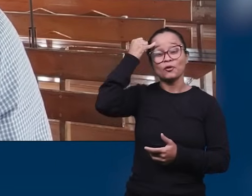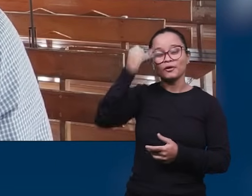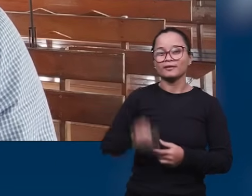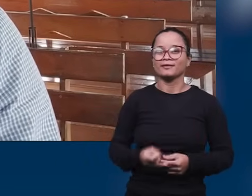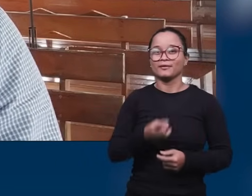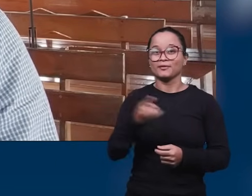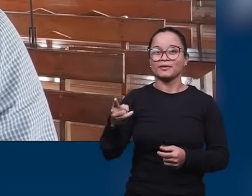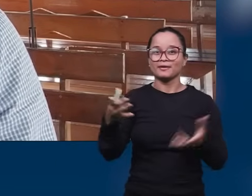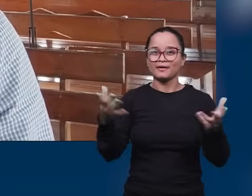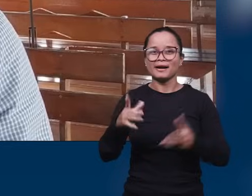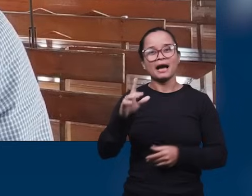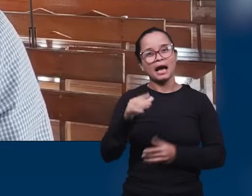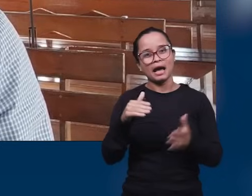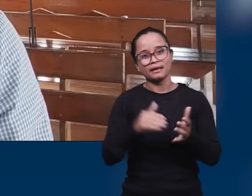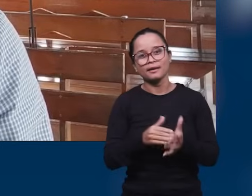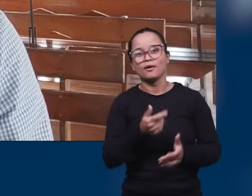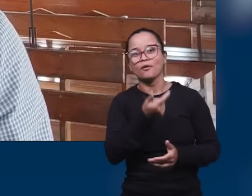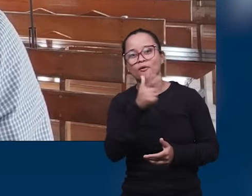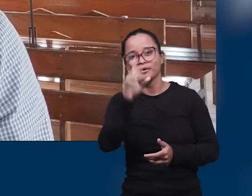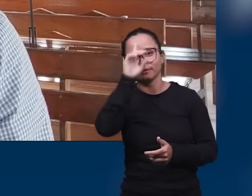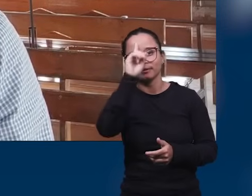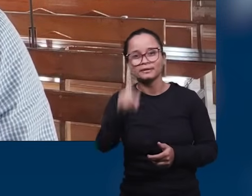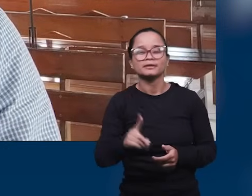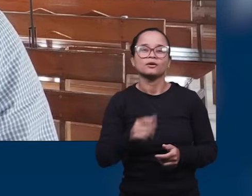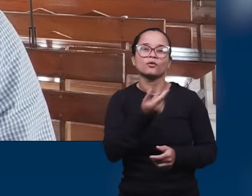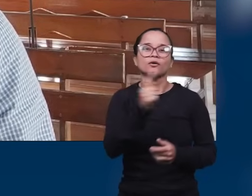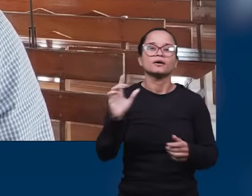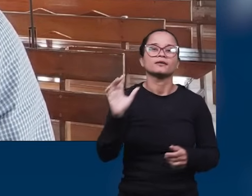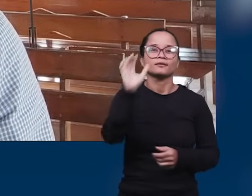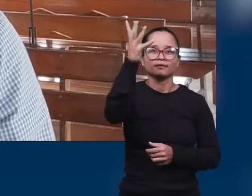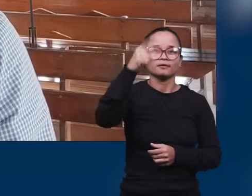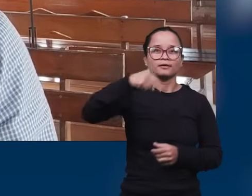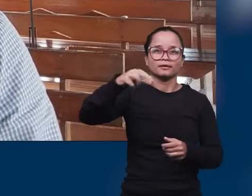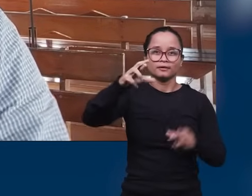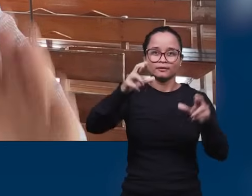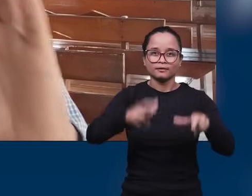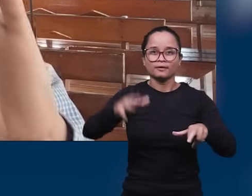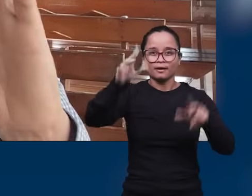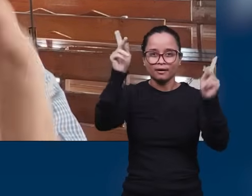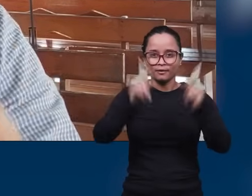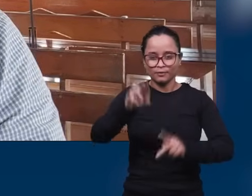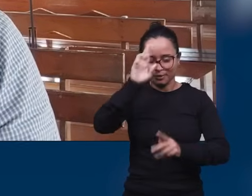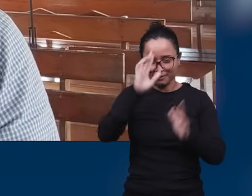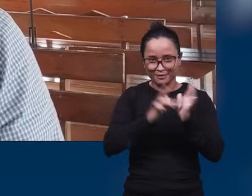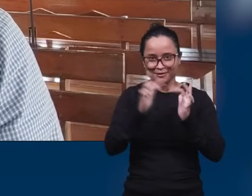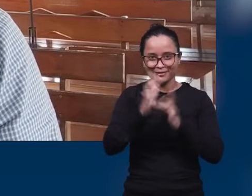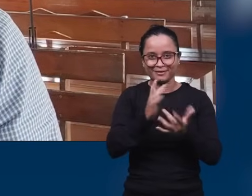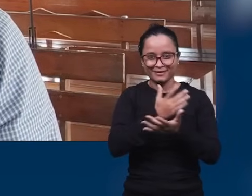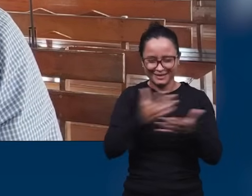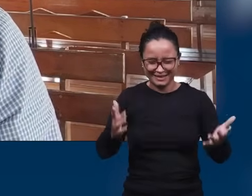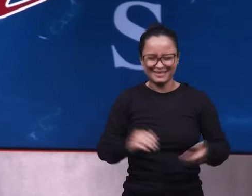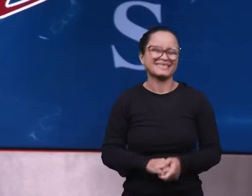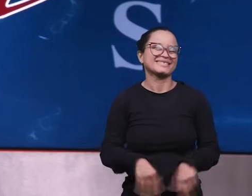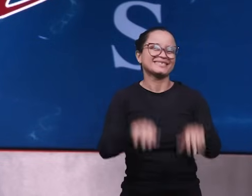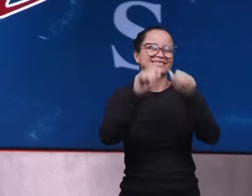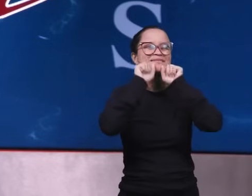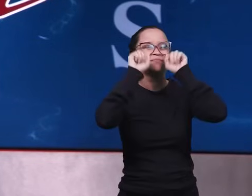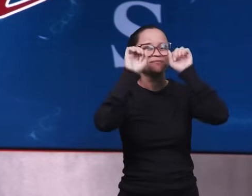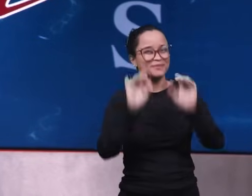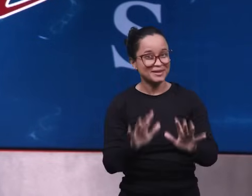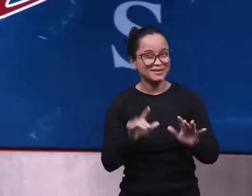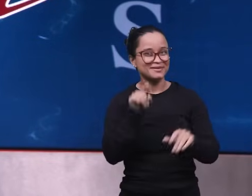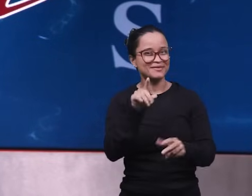no estúdio. Até a próxima com mais eventos aqui da nossa região. A paz do Senhor Jesus! Que